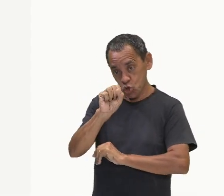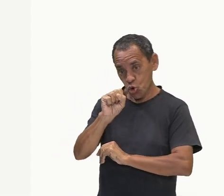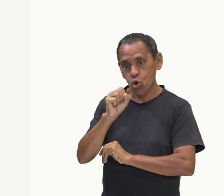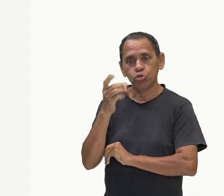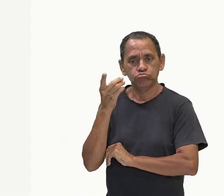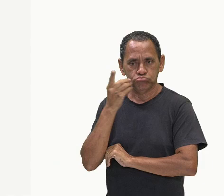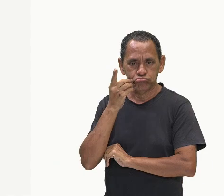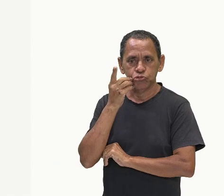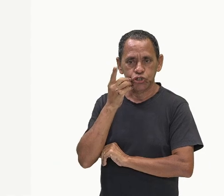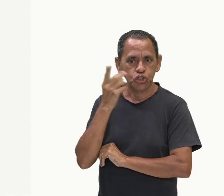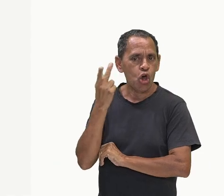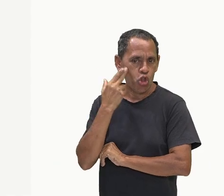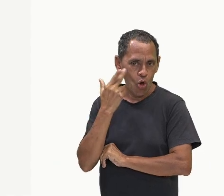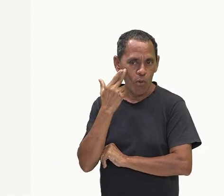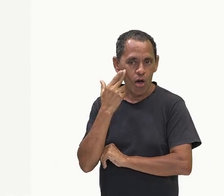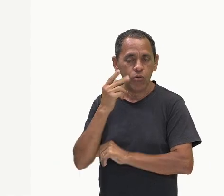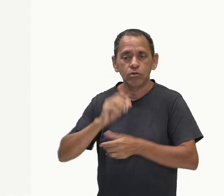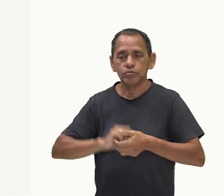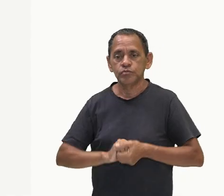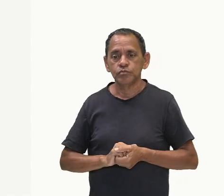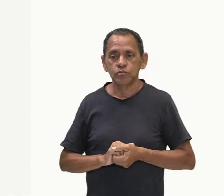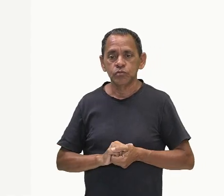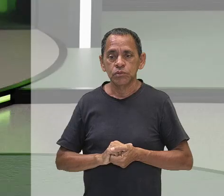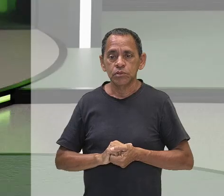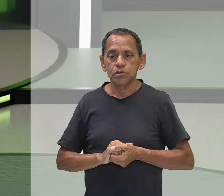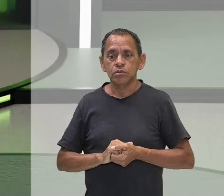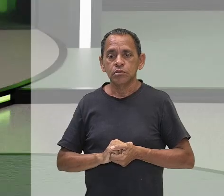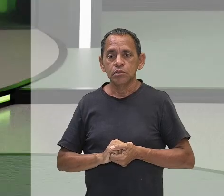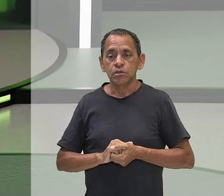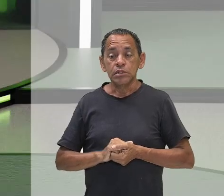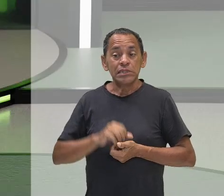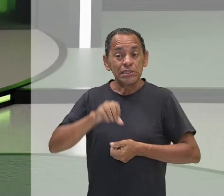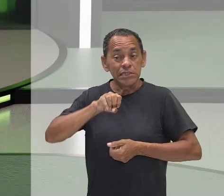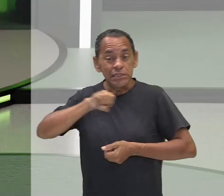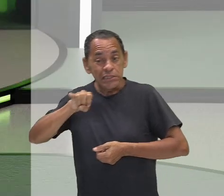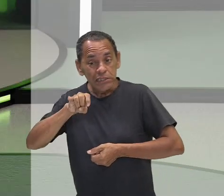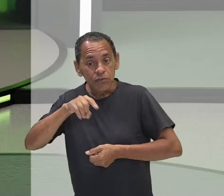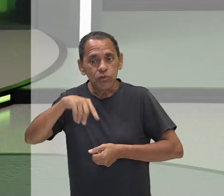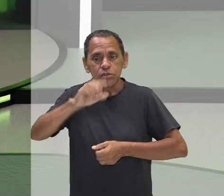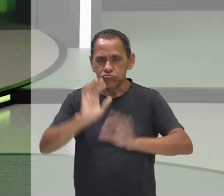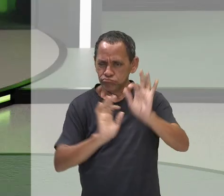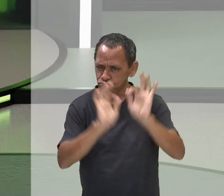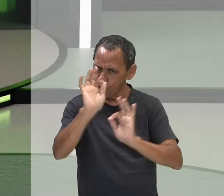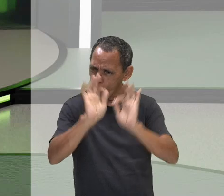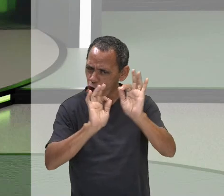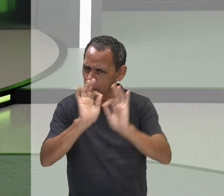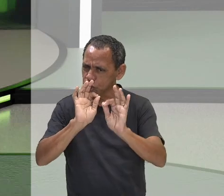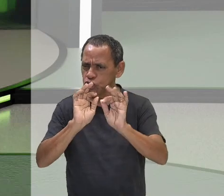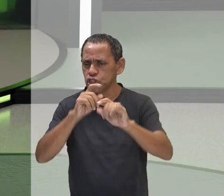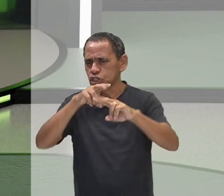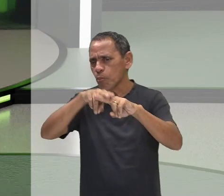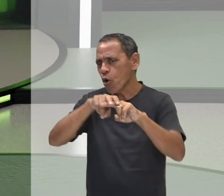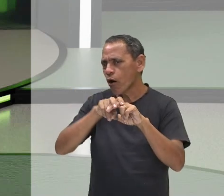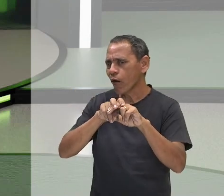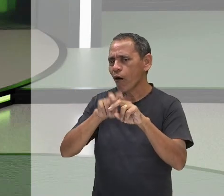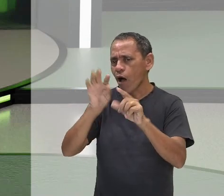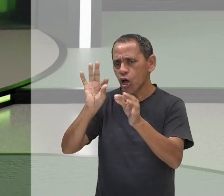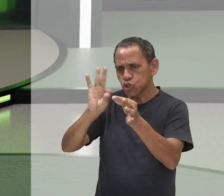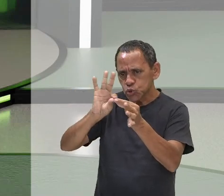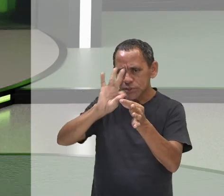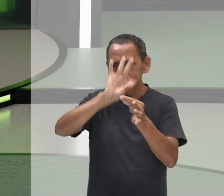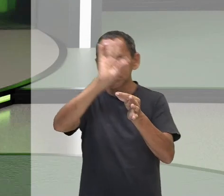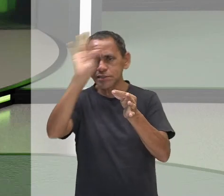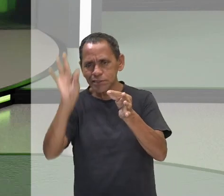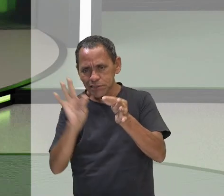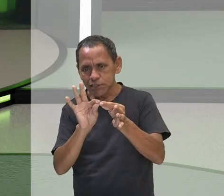possibilidade de você se planejar, porque o seu ciclo ele não é regular, você vai ter, quando